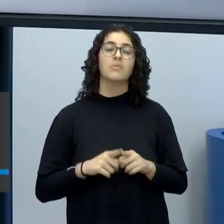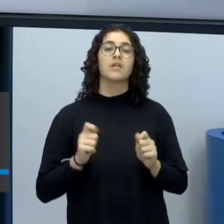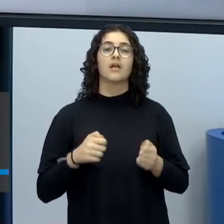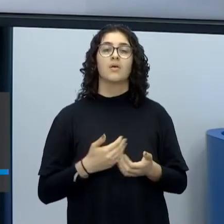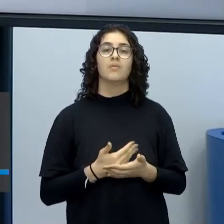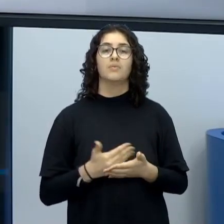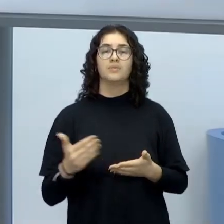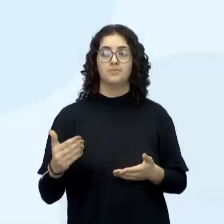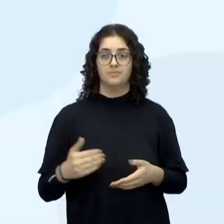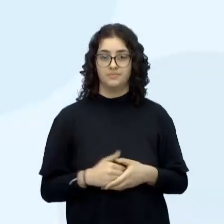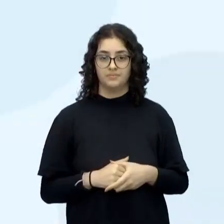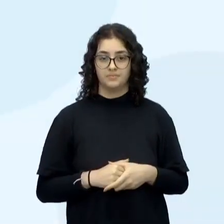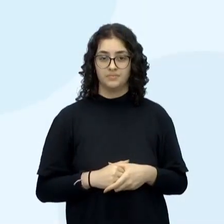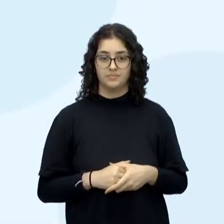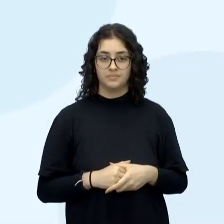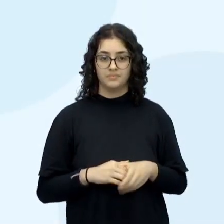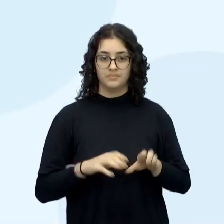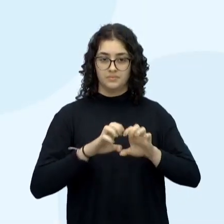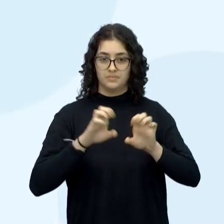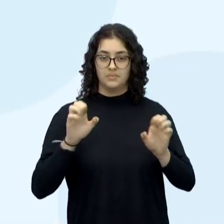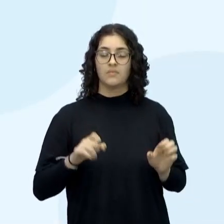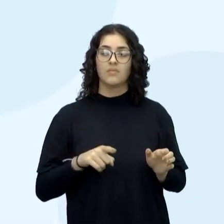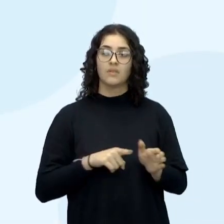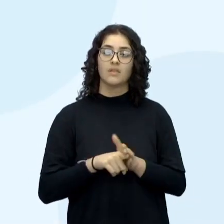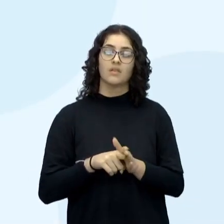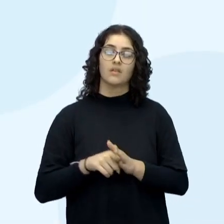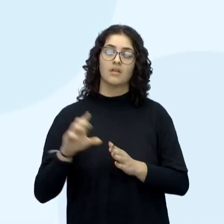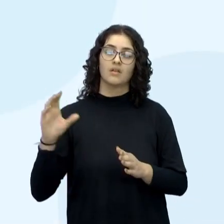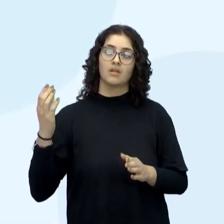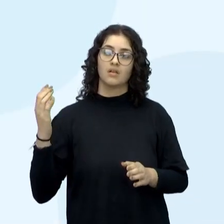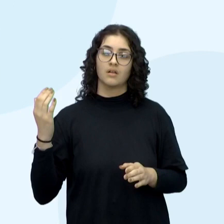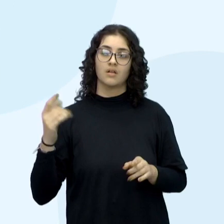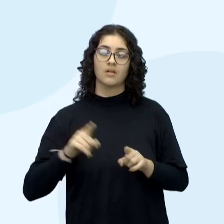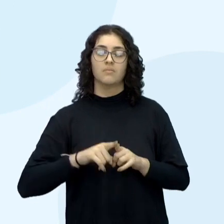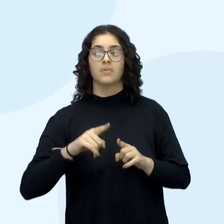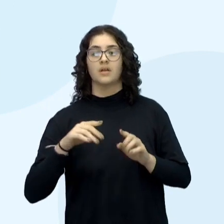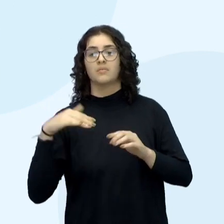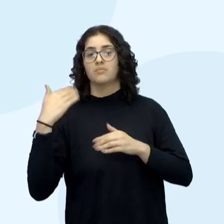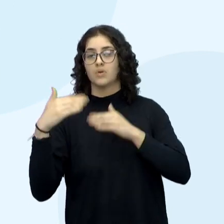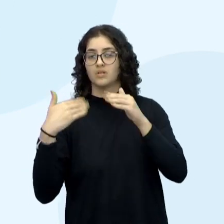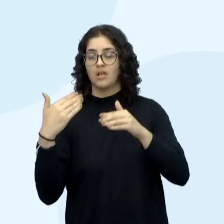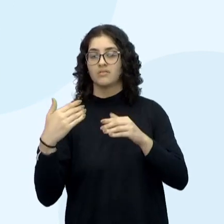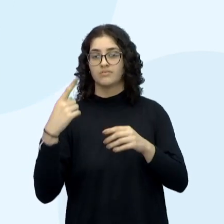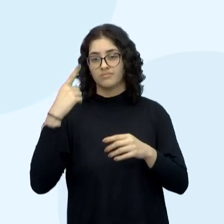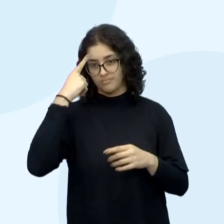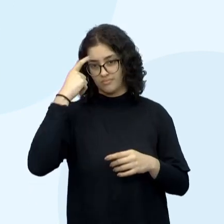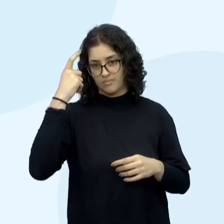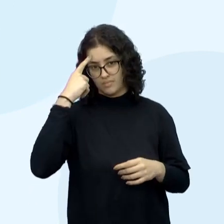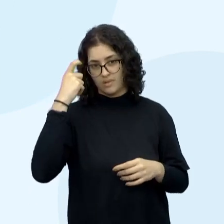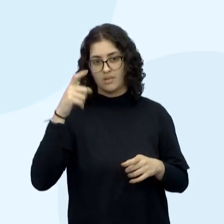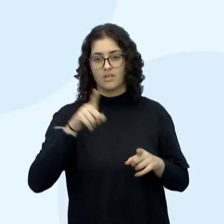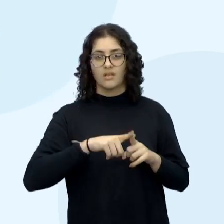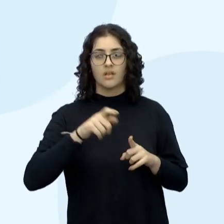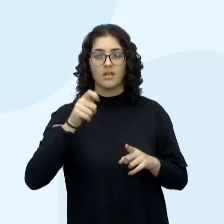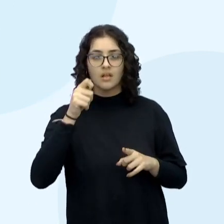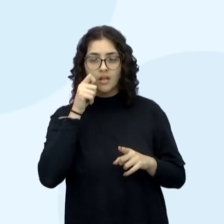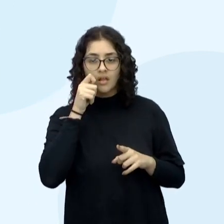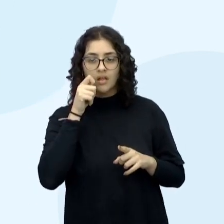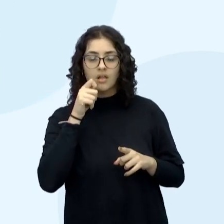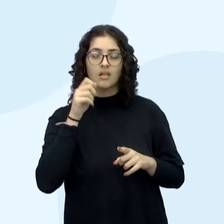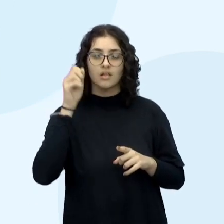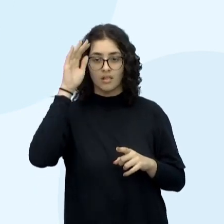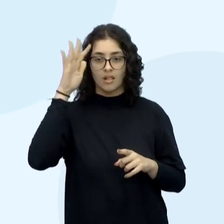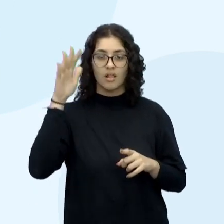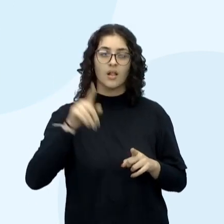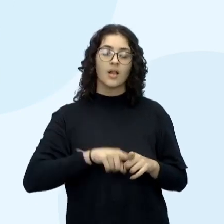começar. Legal. Eixos estruturantes. No meu é sempre investigação científica e processos criativos, ou seja, a lupa e a lâmpada, ou